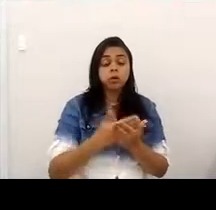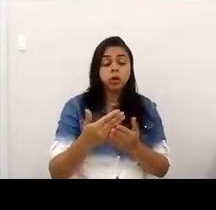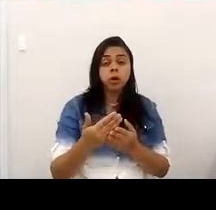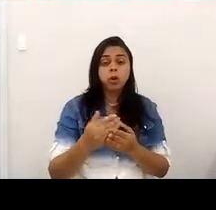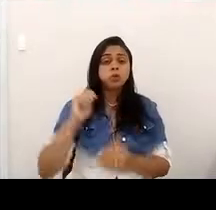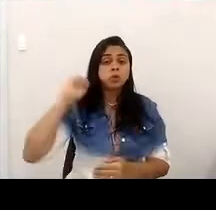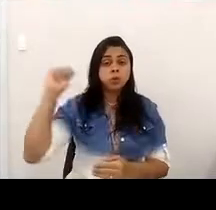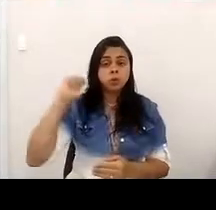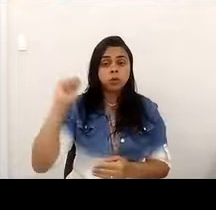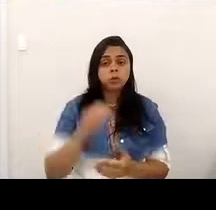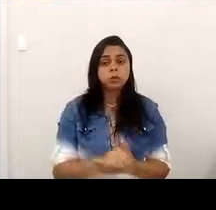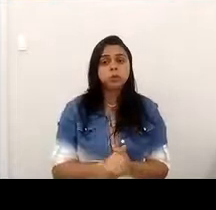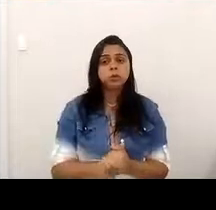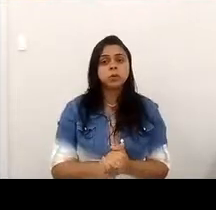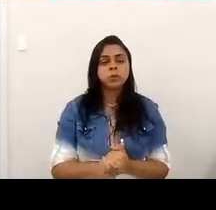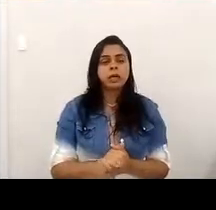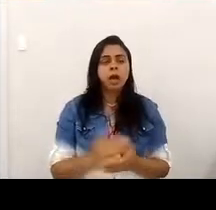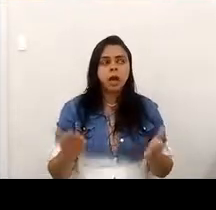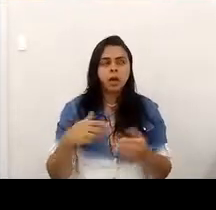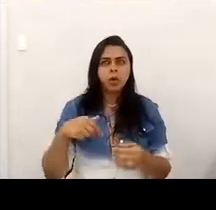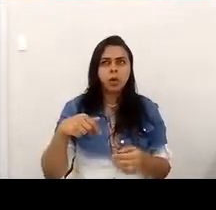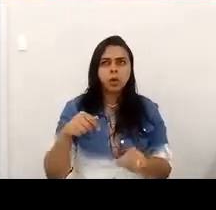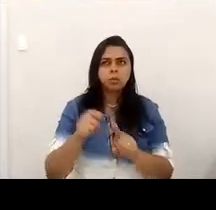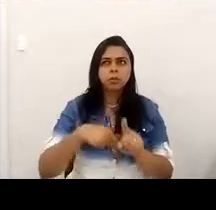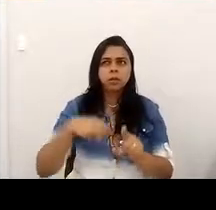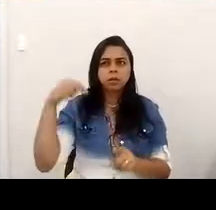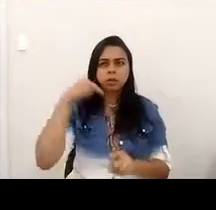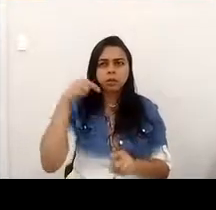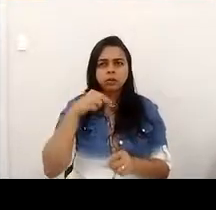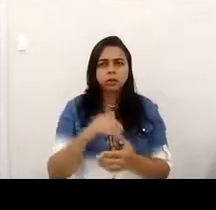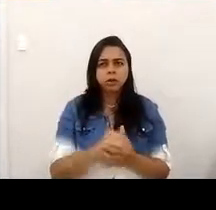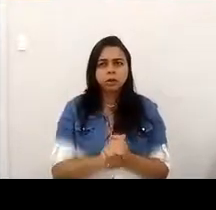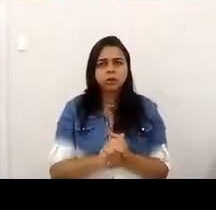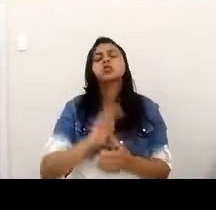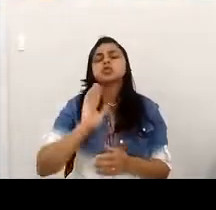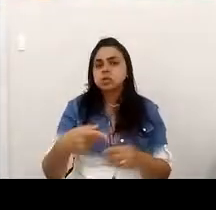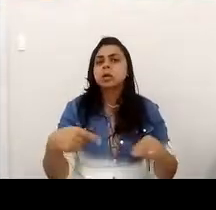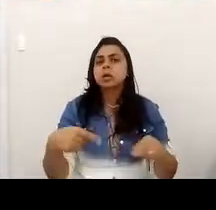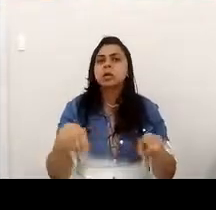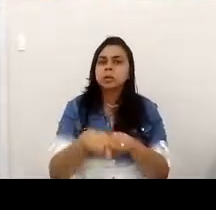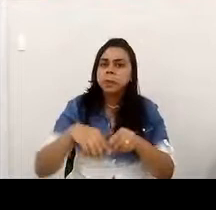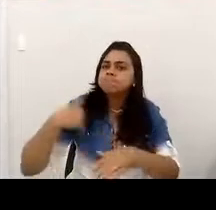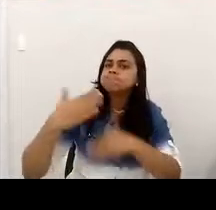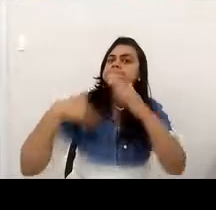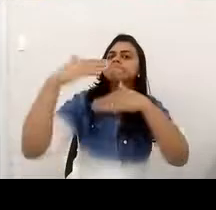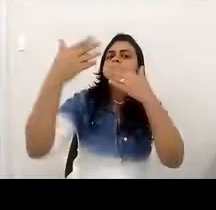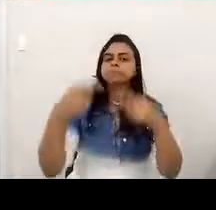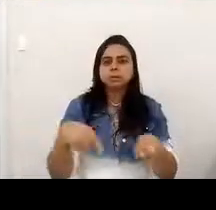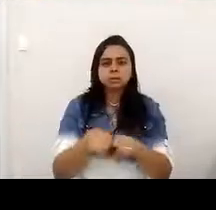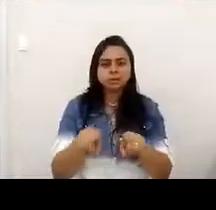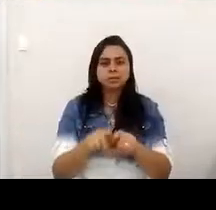em novembro, né? Eles avançaram bastante, né, Antônio? Com pandemia no